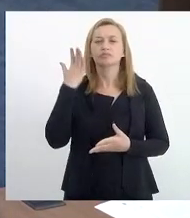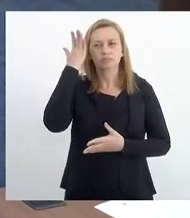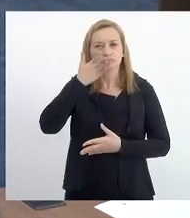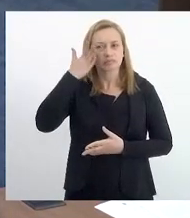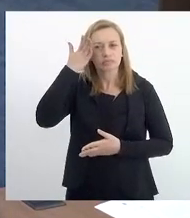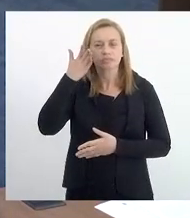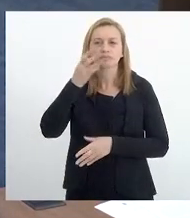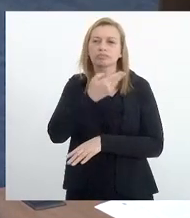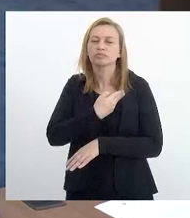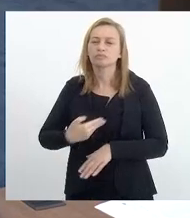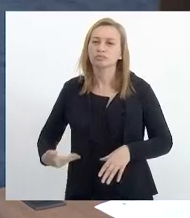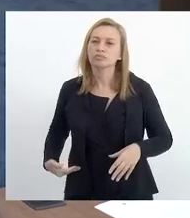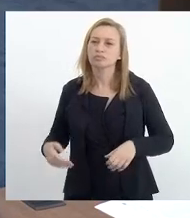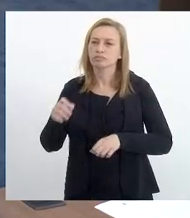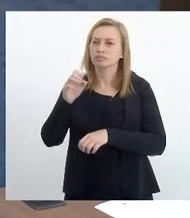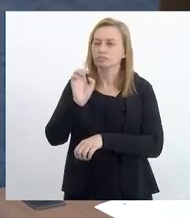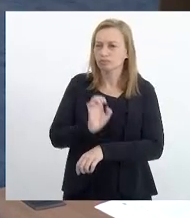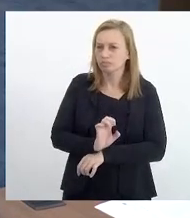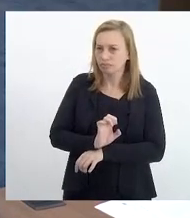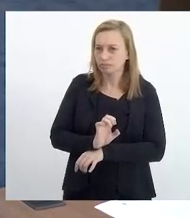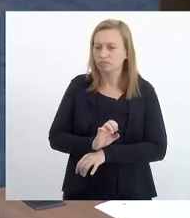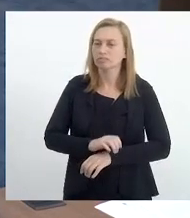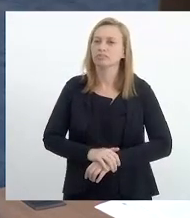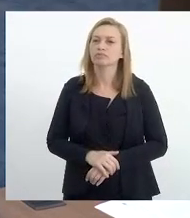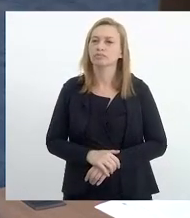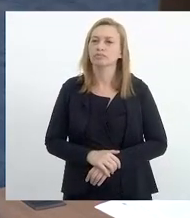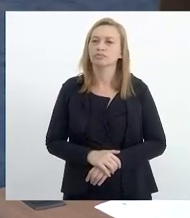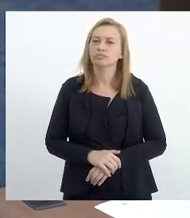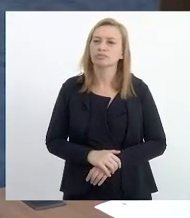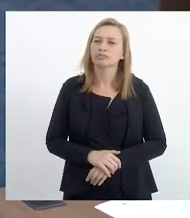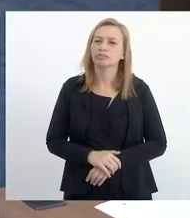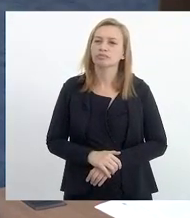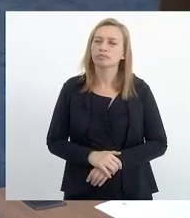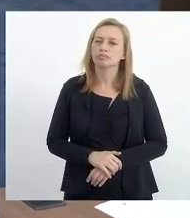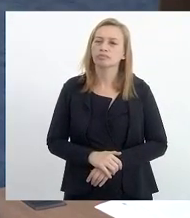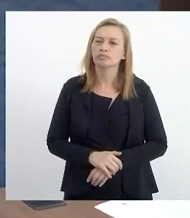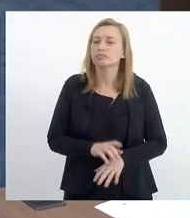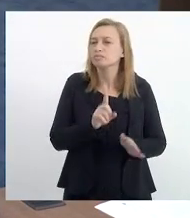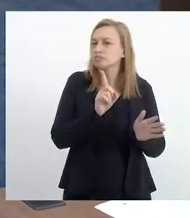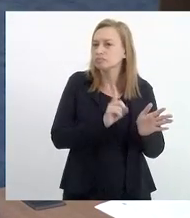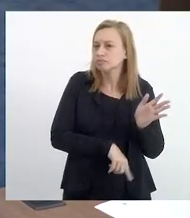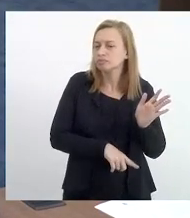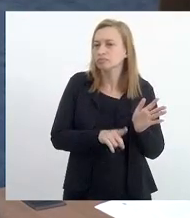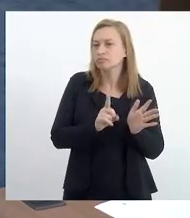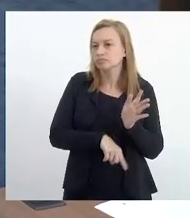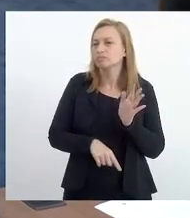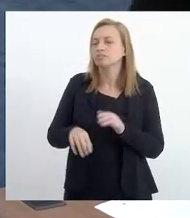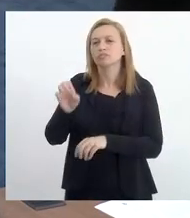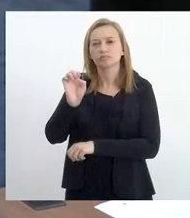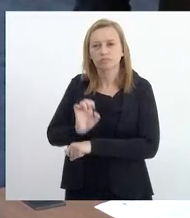é a total redução do Estado,